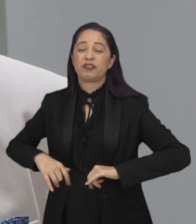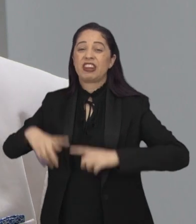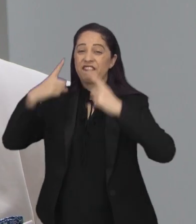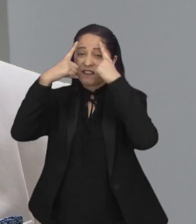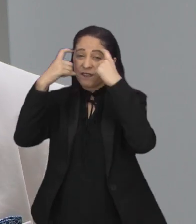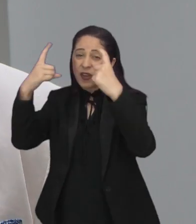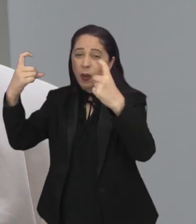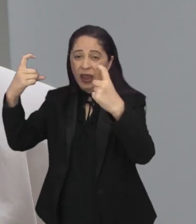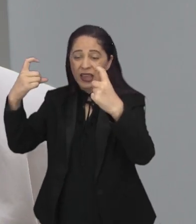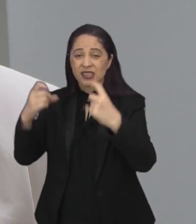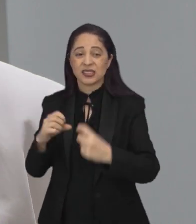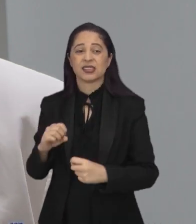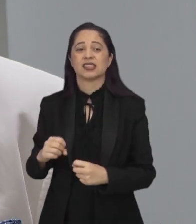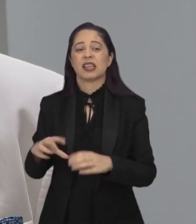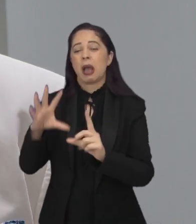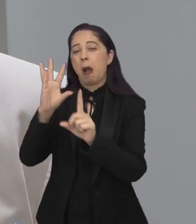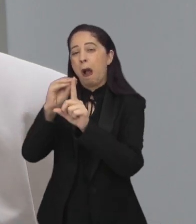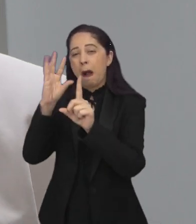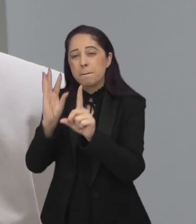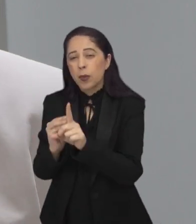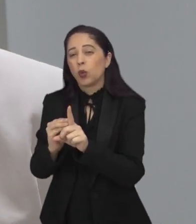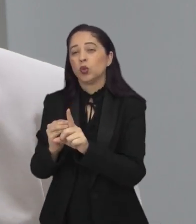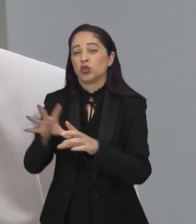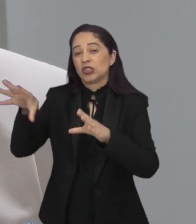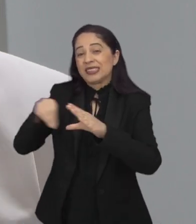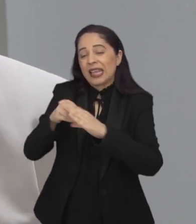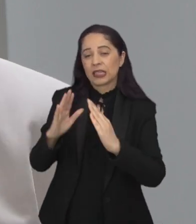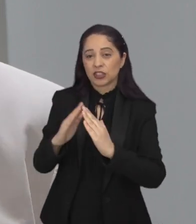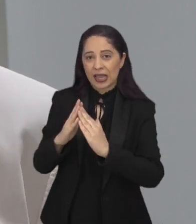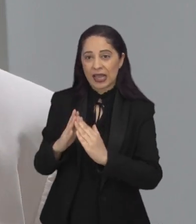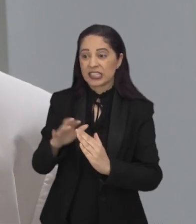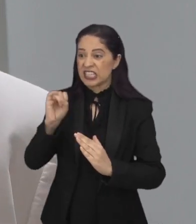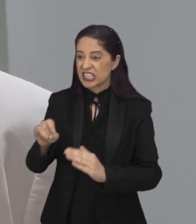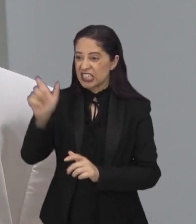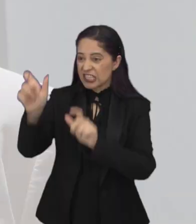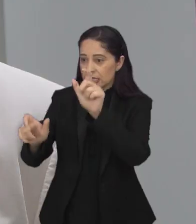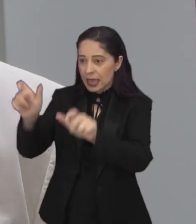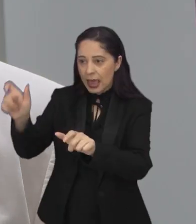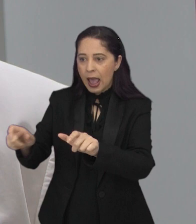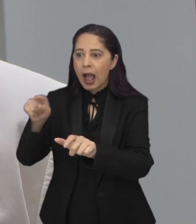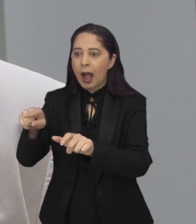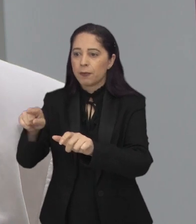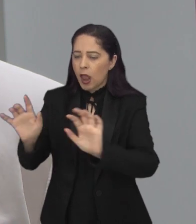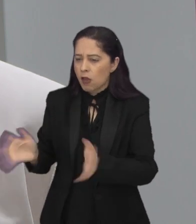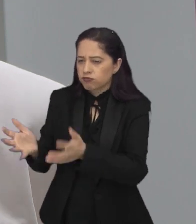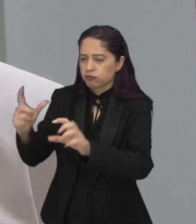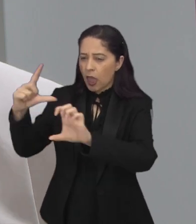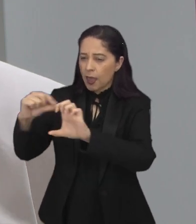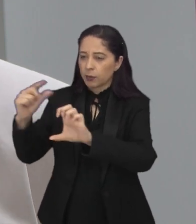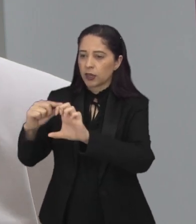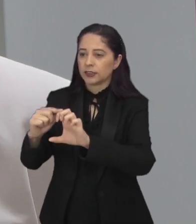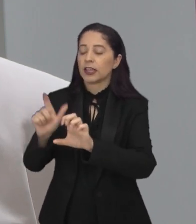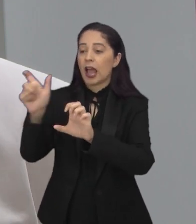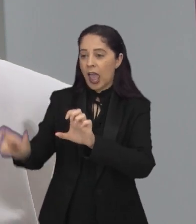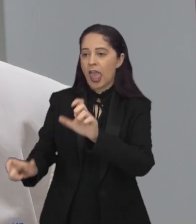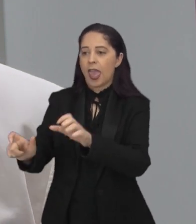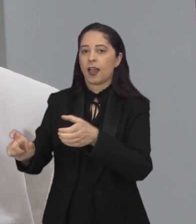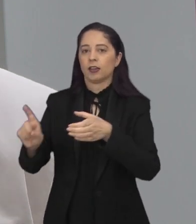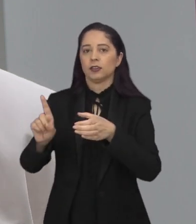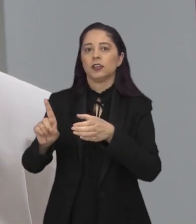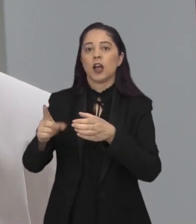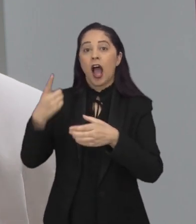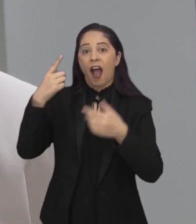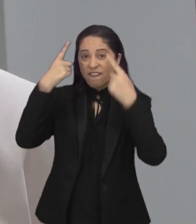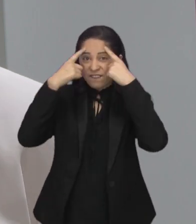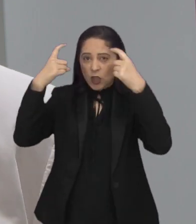quando você incentiva a mulher a se tornar empreendedora, ela acaba saindo desse relacionamento, melhora a autoestima dessa mulher, fazendo com que